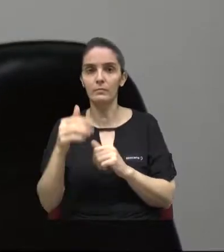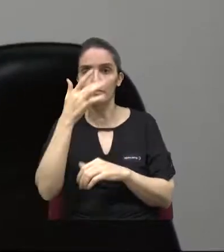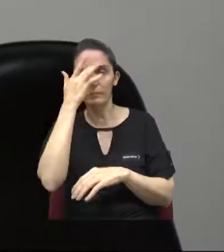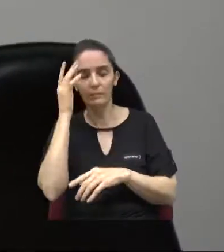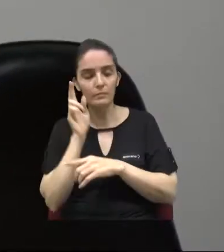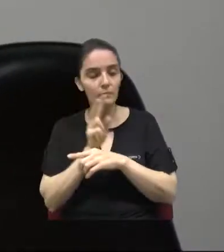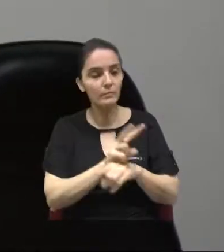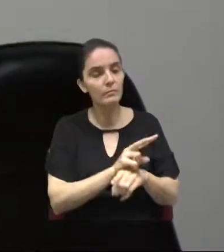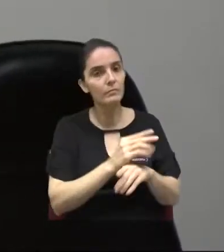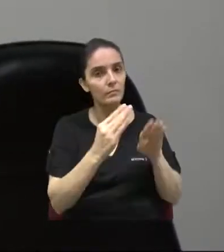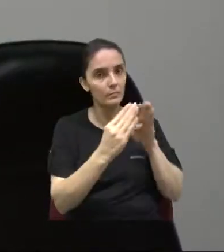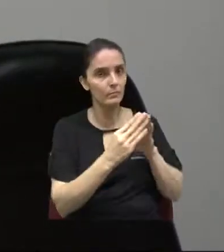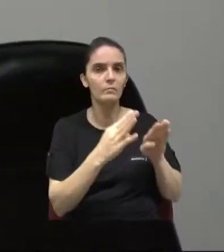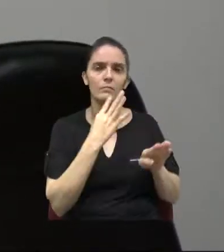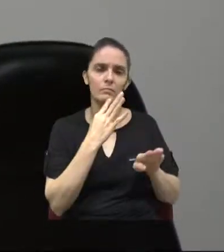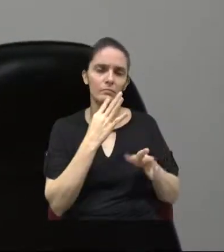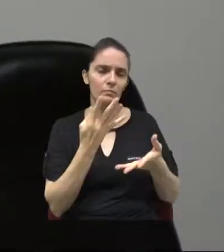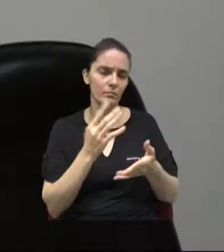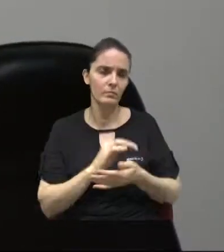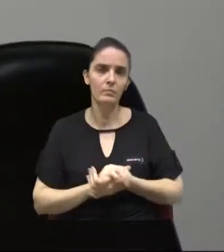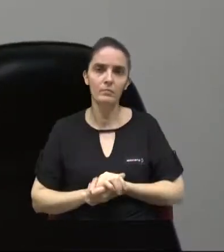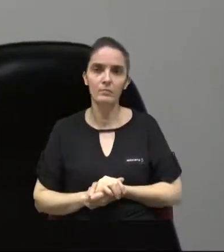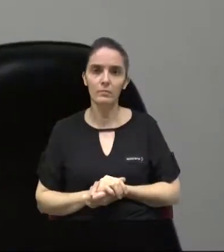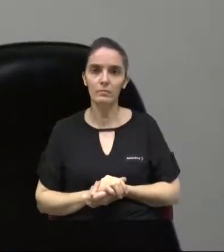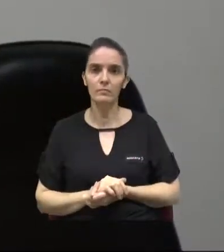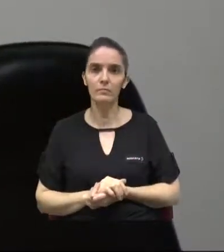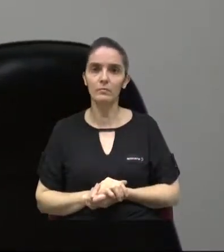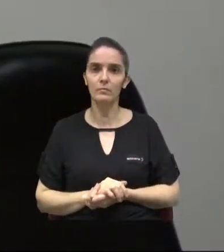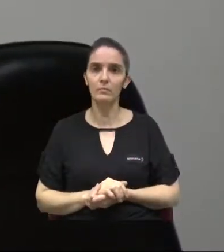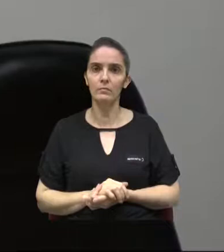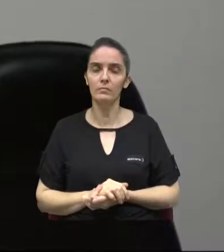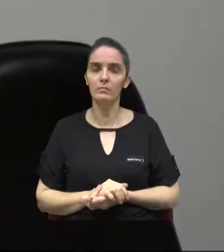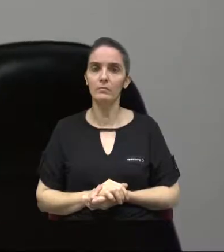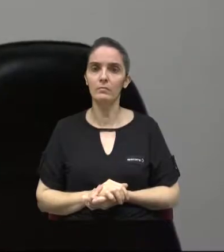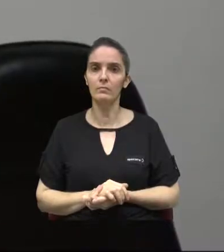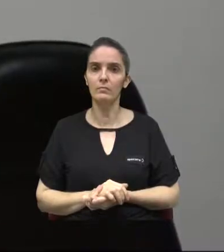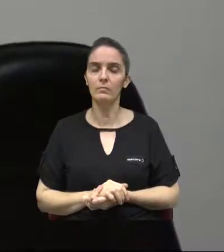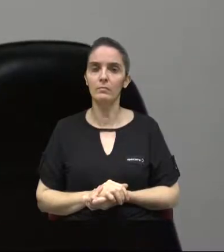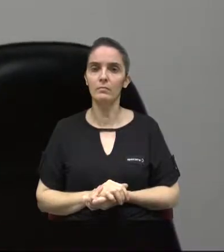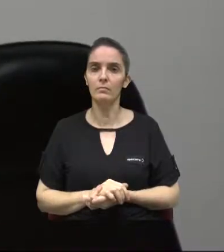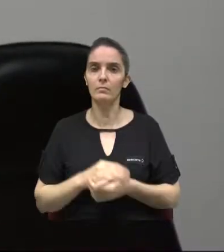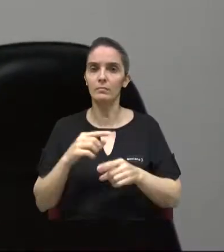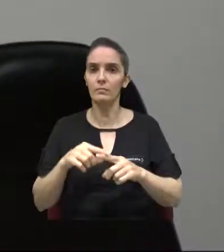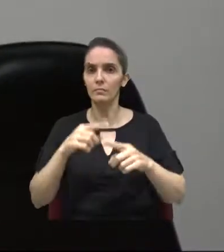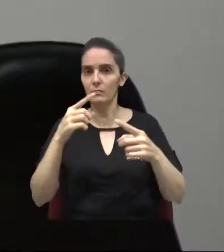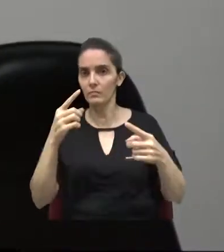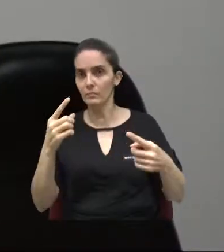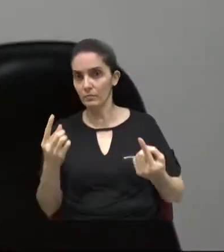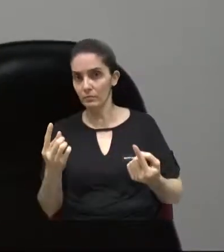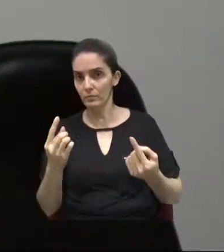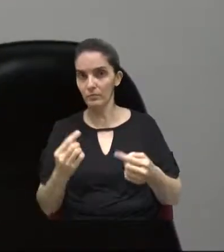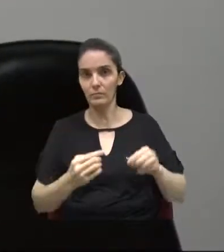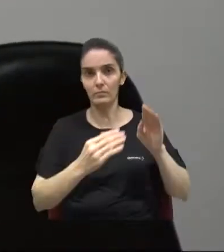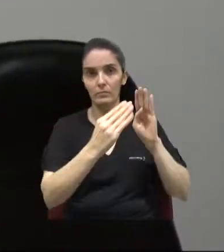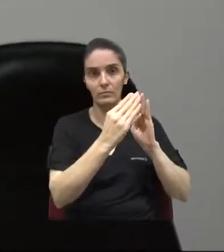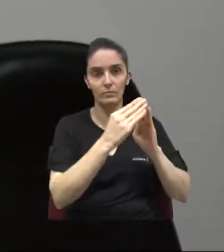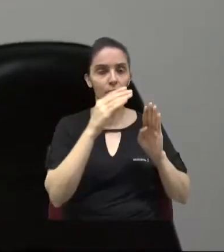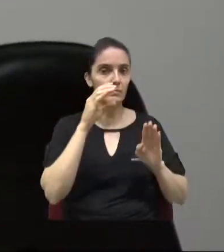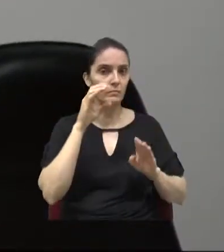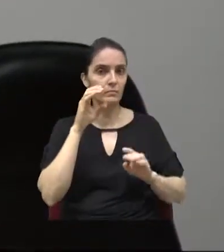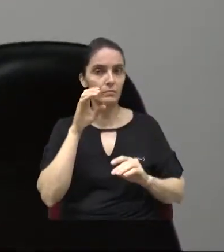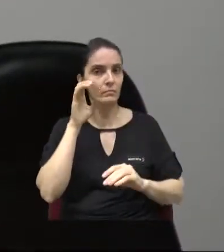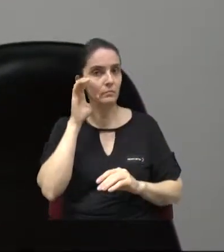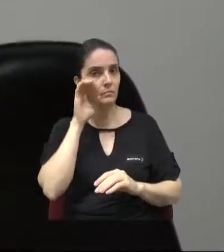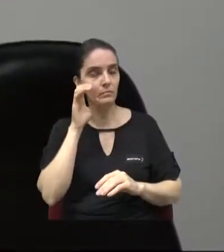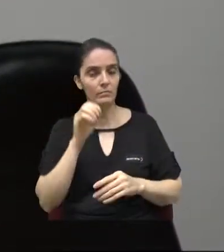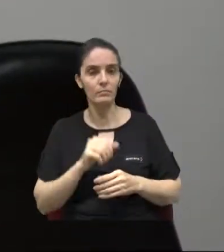gente vê, né, eu não estou aqui colocando em dúvida o trabalho de nenhuma das agentes. Mas eu sei que na minha casa eu não posso ter como referência,